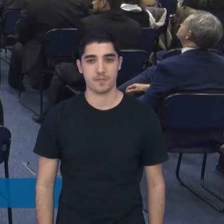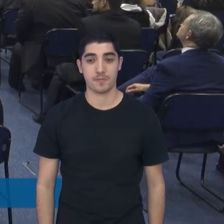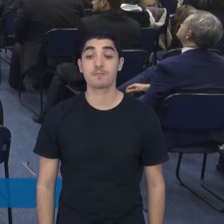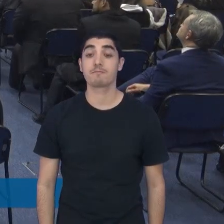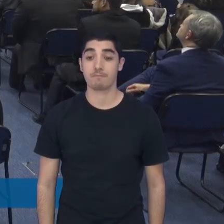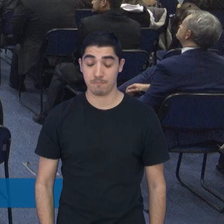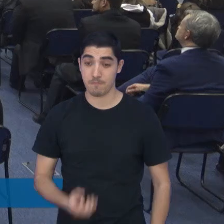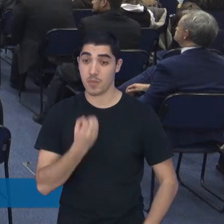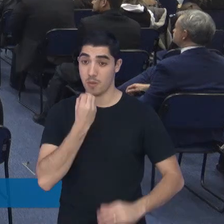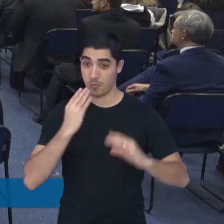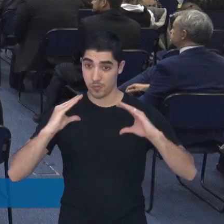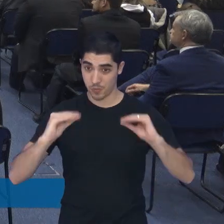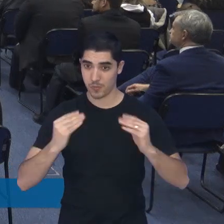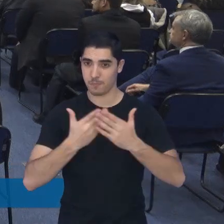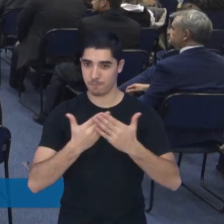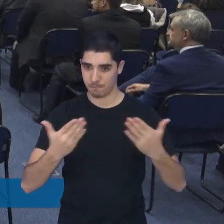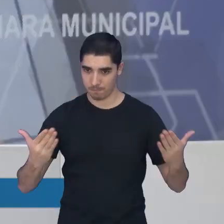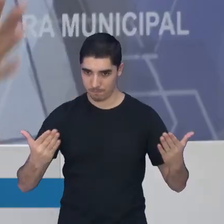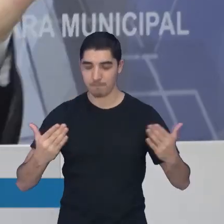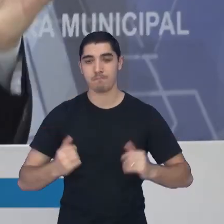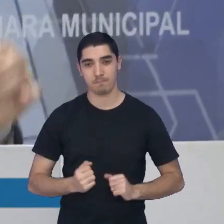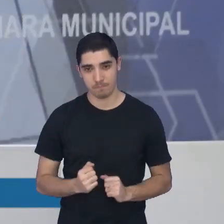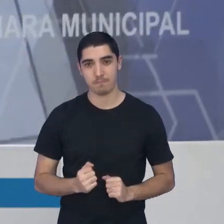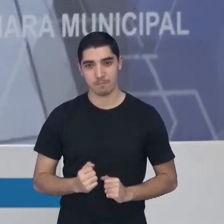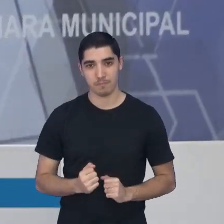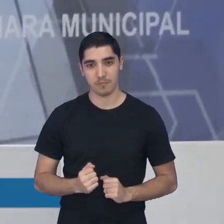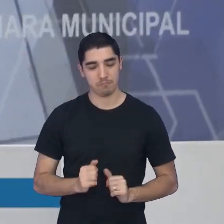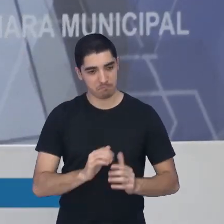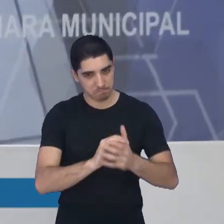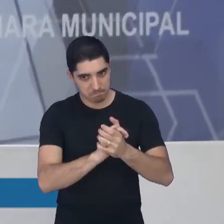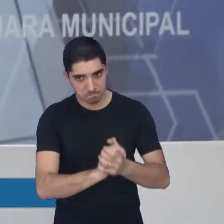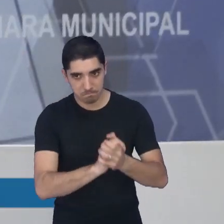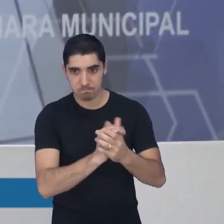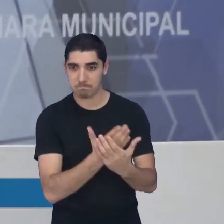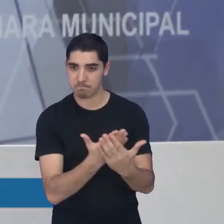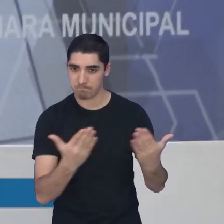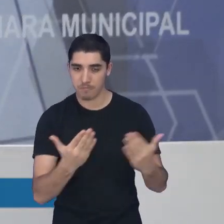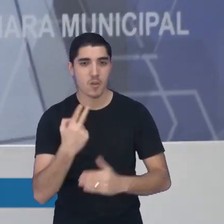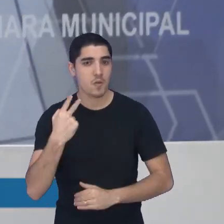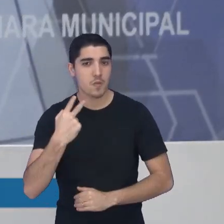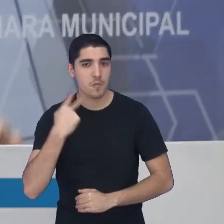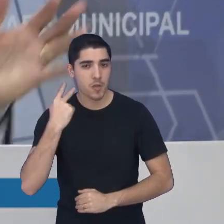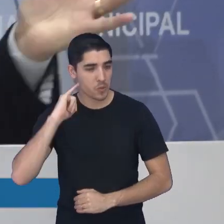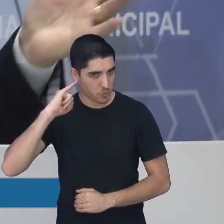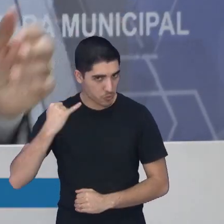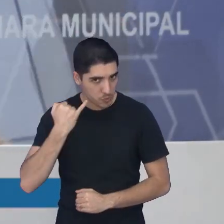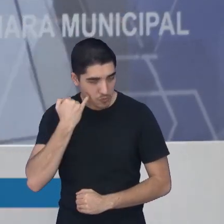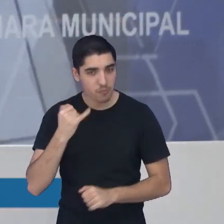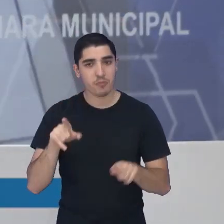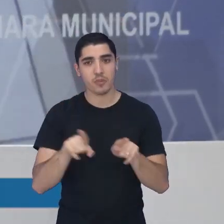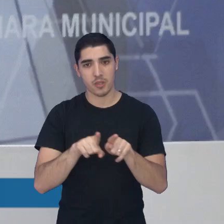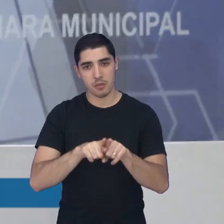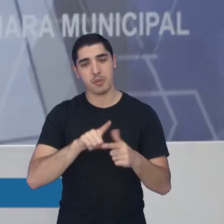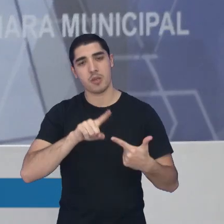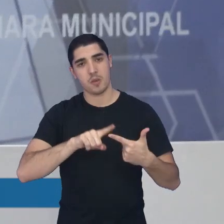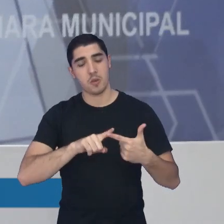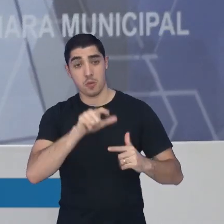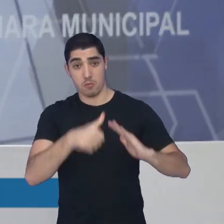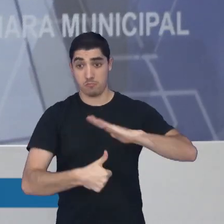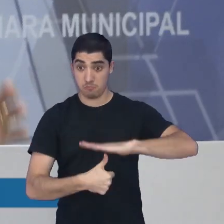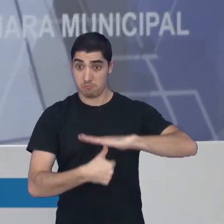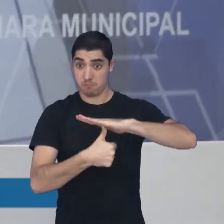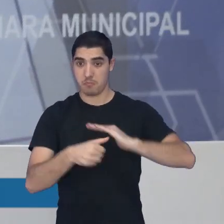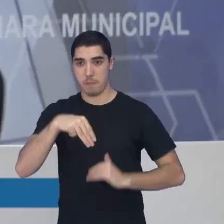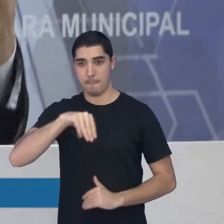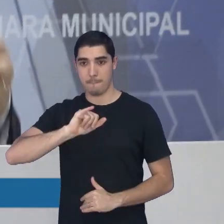Muito boa noite. Minhas saudações ao excelentíssimo senhor vereador José Nil Silvério, ao magnífico senhor reitor Milton